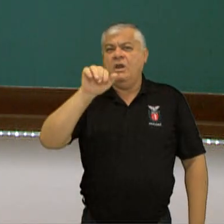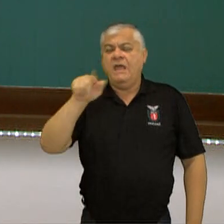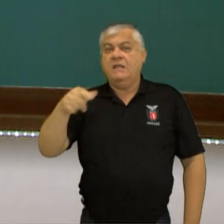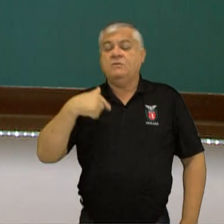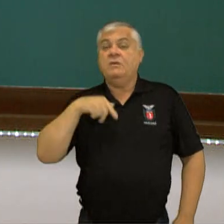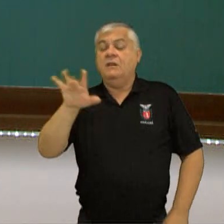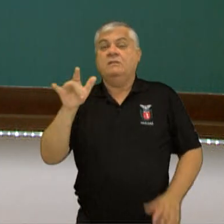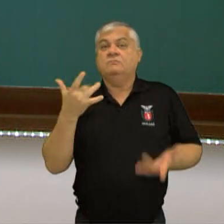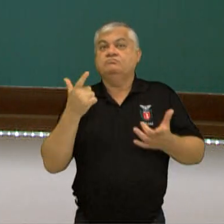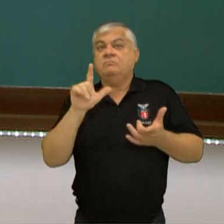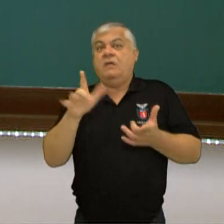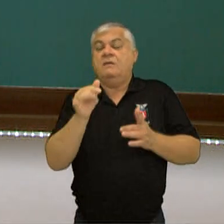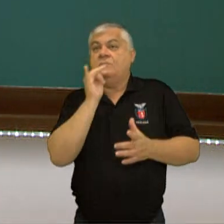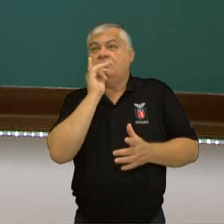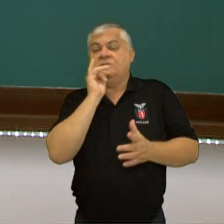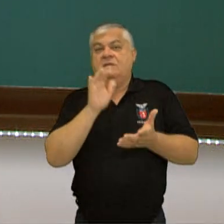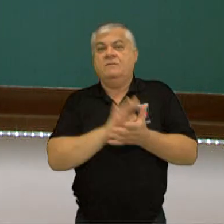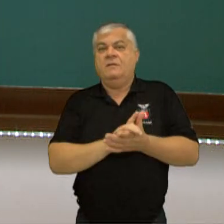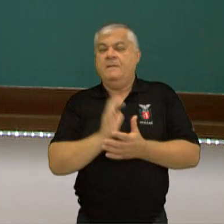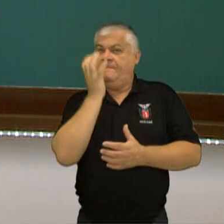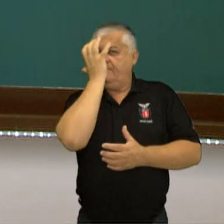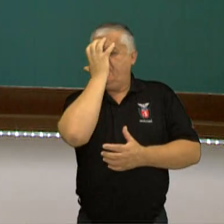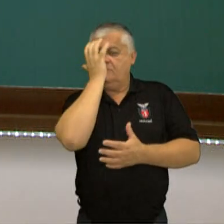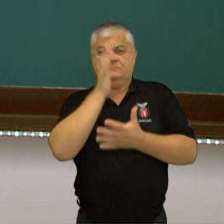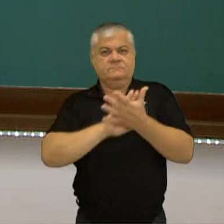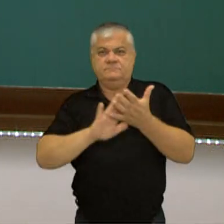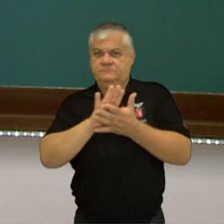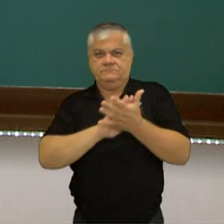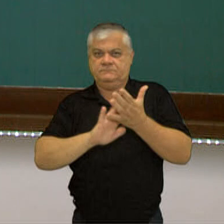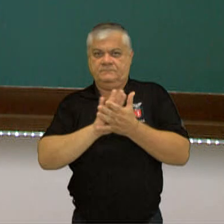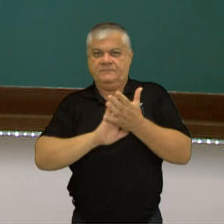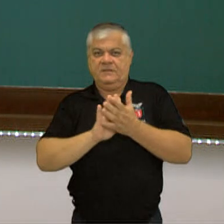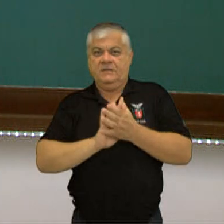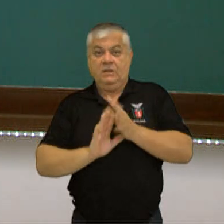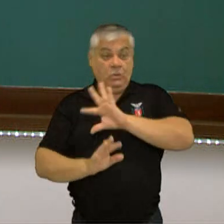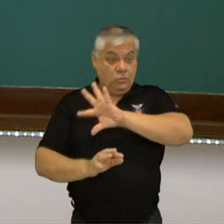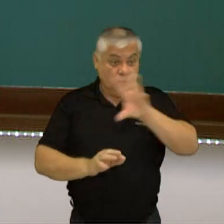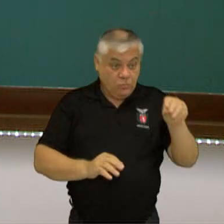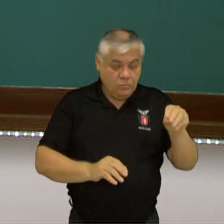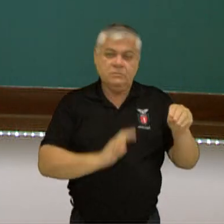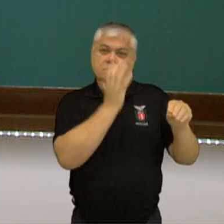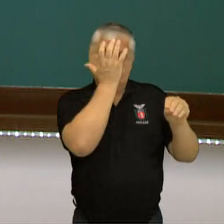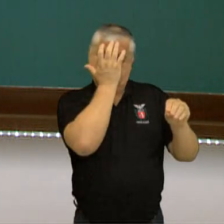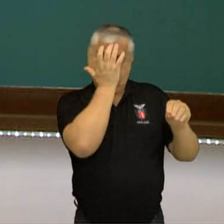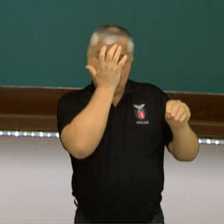vão ter, nem a Colombina, eles vão ter máscara. A maioria dos outros terão máscara, né,